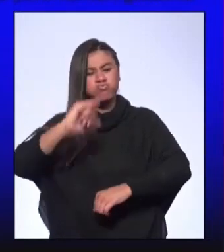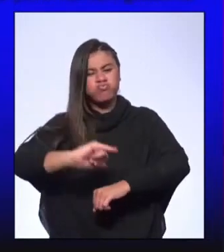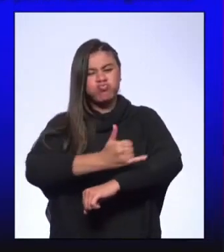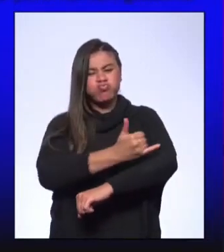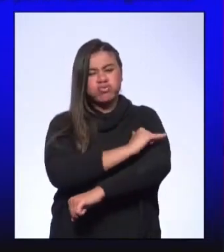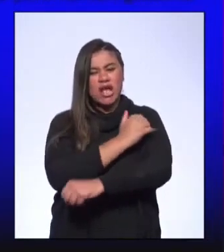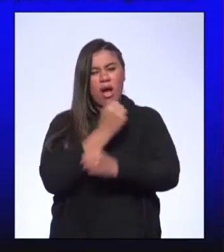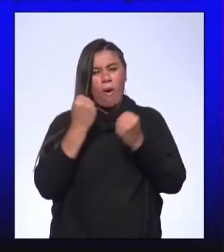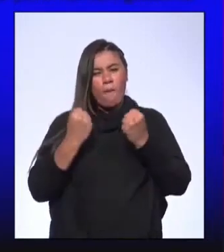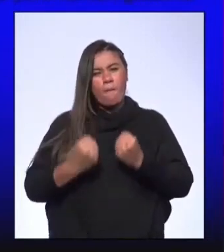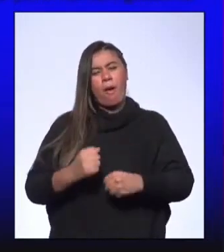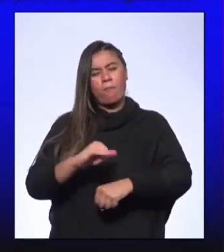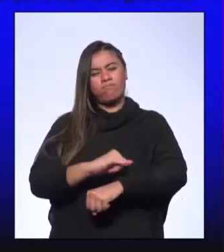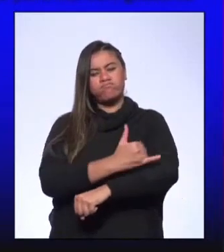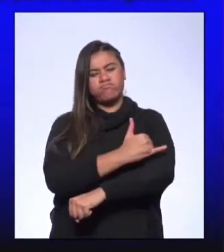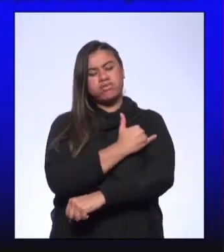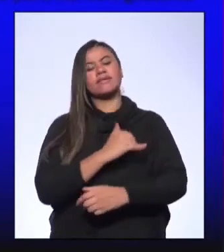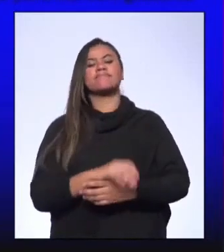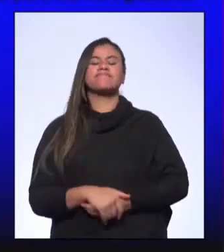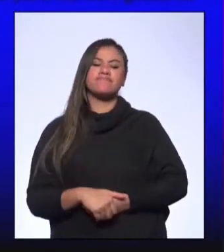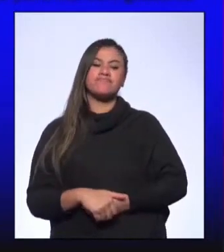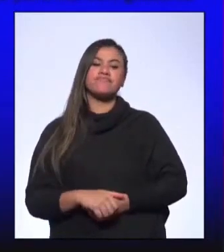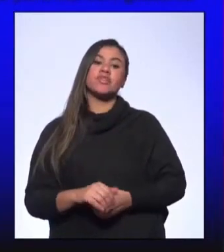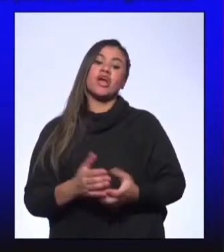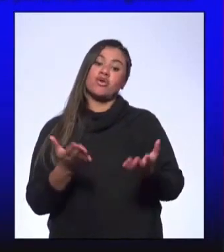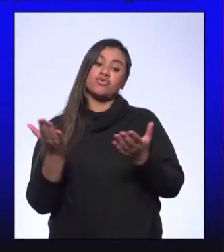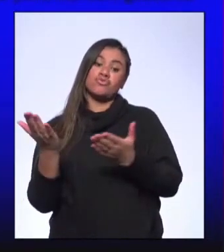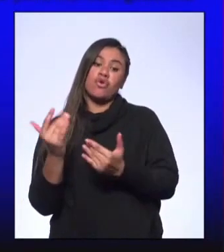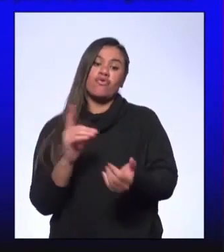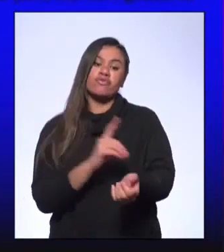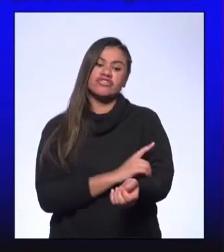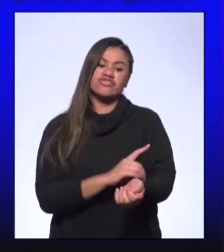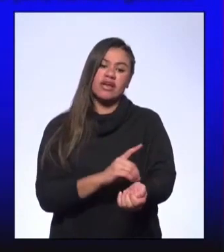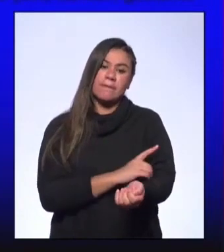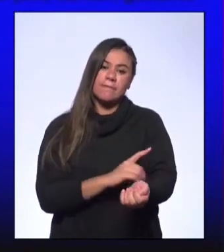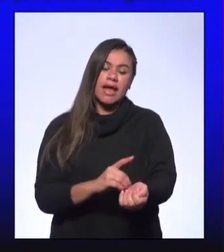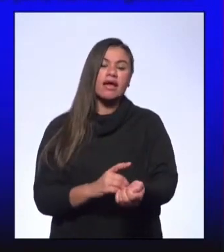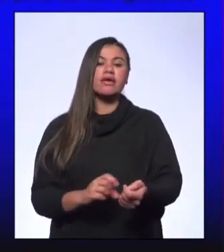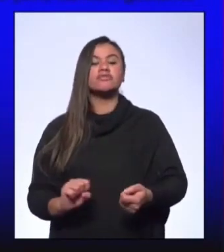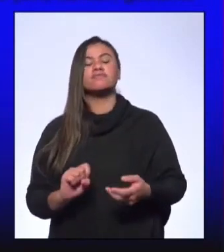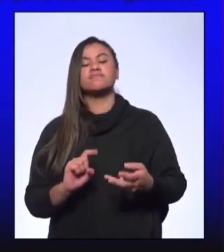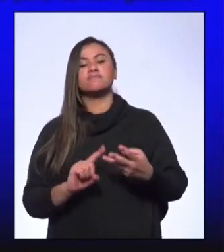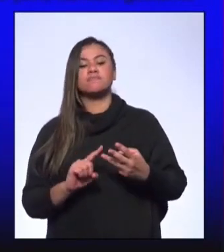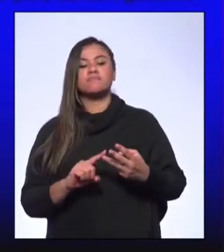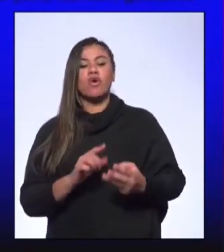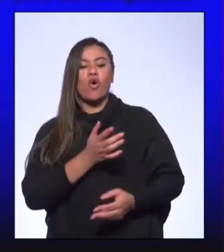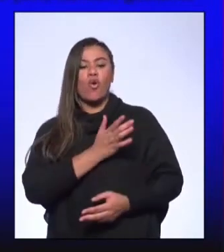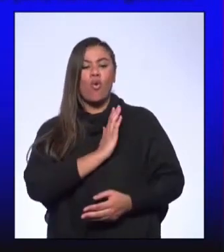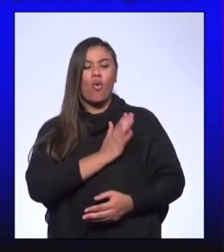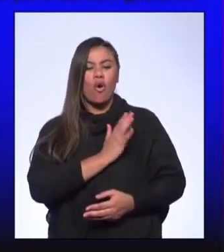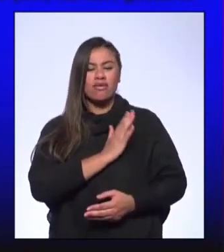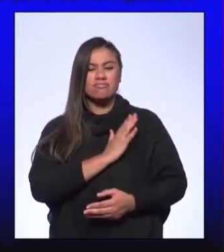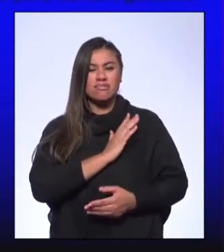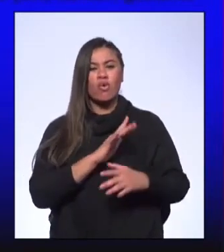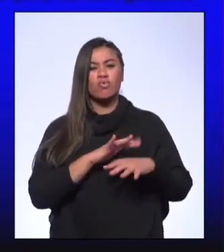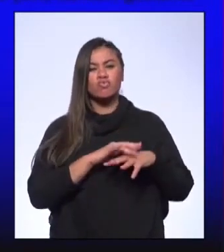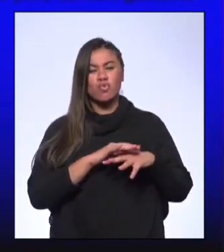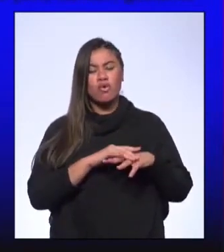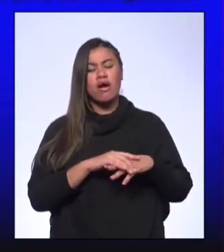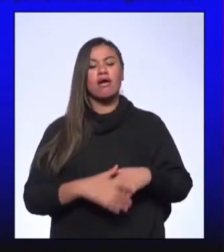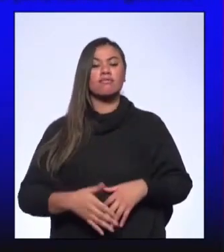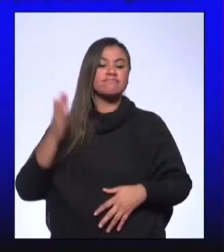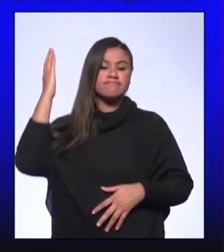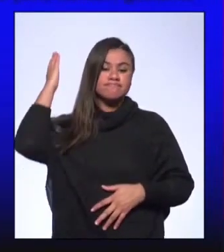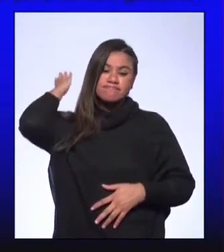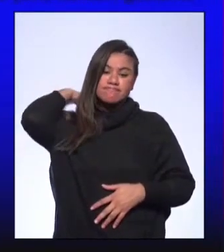Então, diabetes juvenil, problemas no coração, problemas no pulmão e aqui de novo